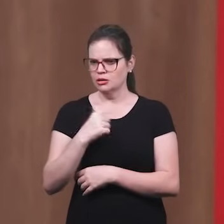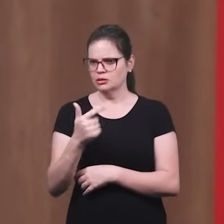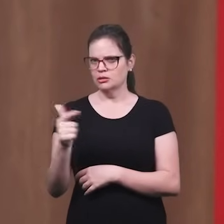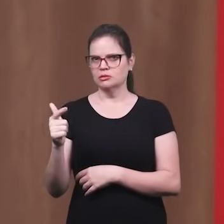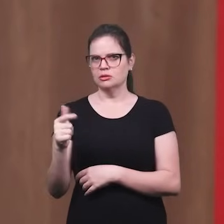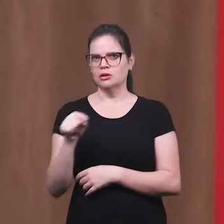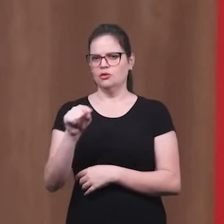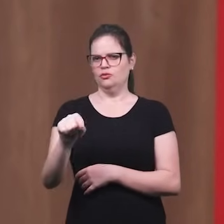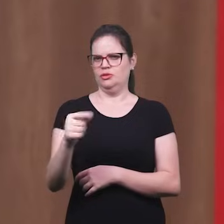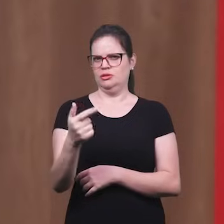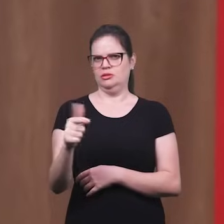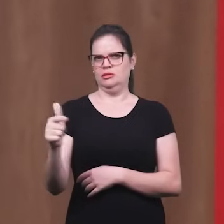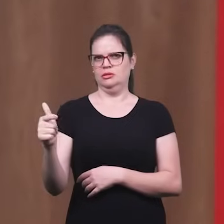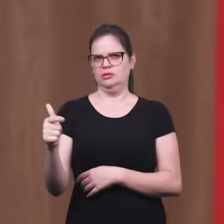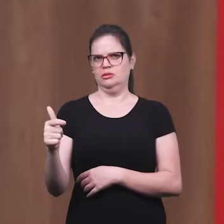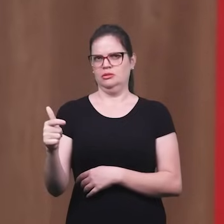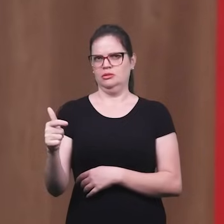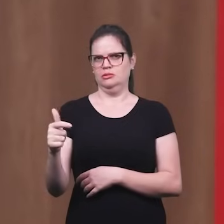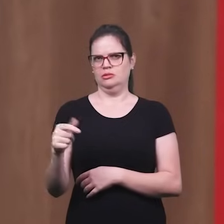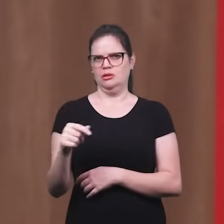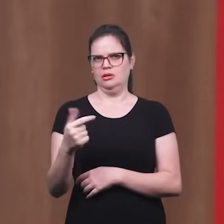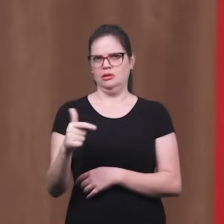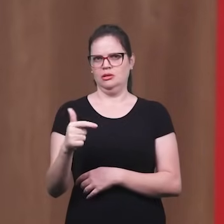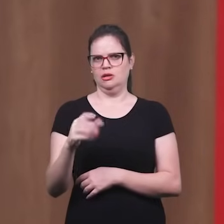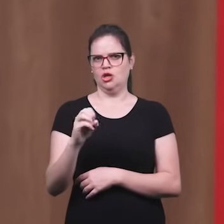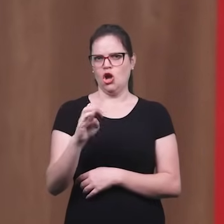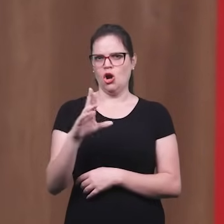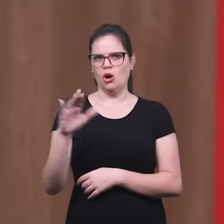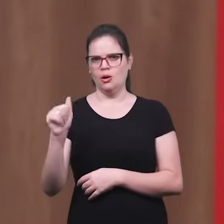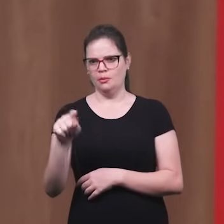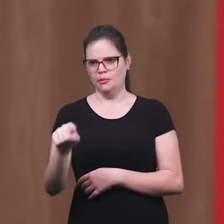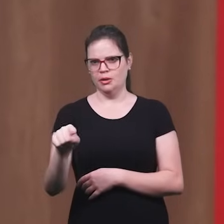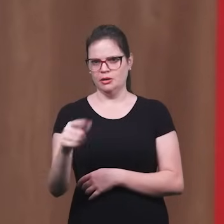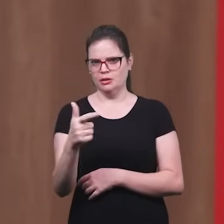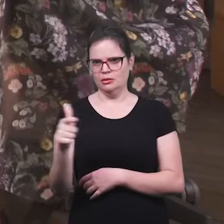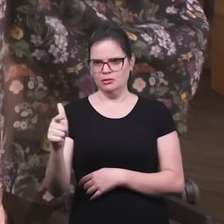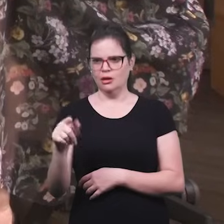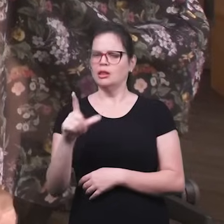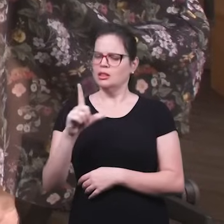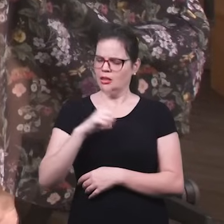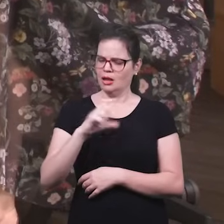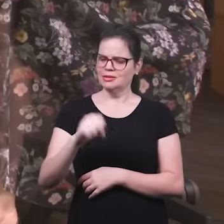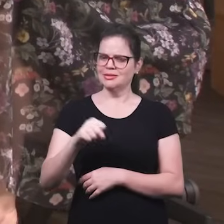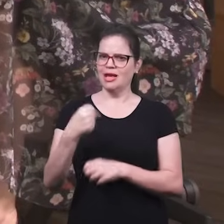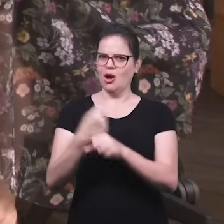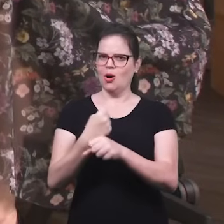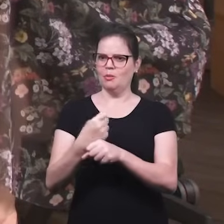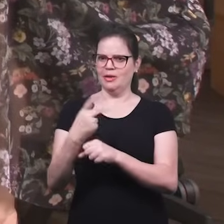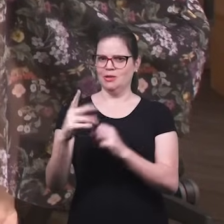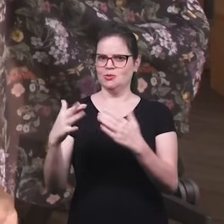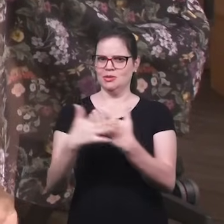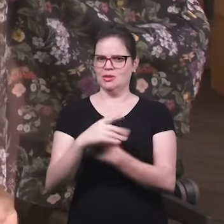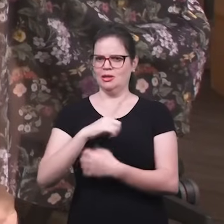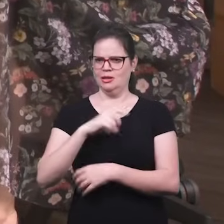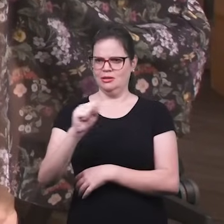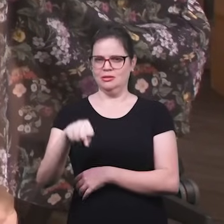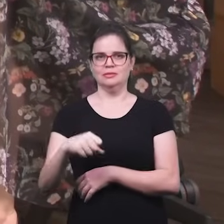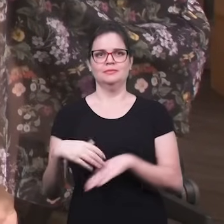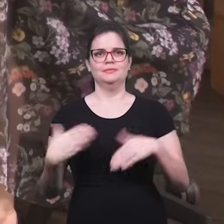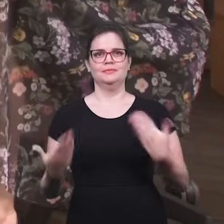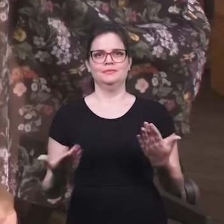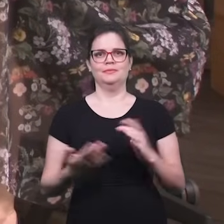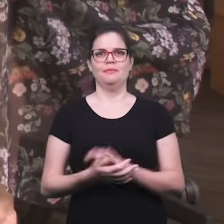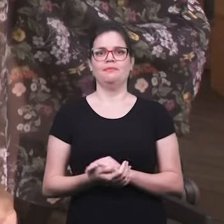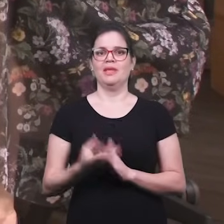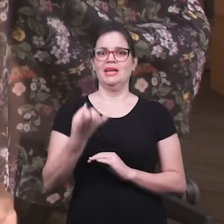Então você não tem obra? Eu tenho obra. Então, se você tem obra na sua cidade. Então, aonde você está